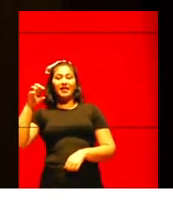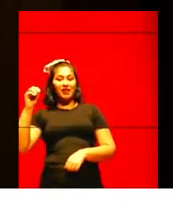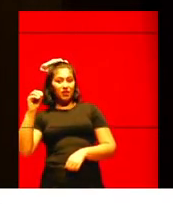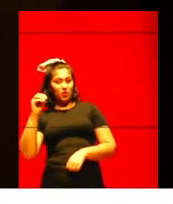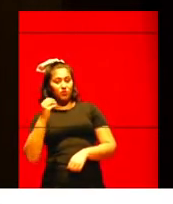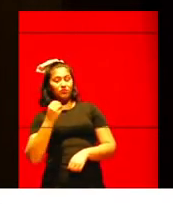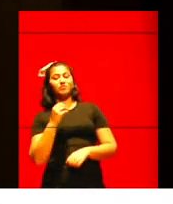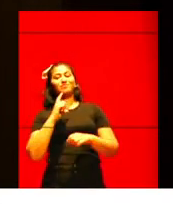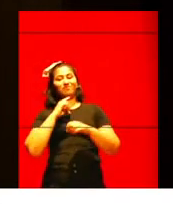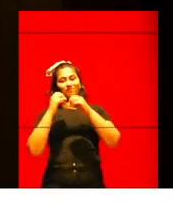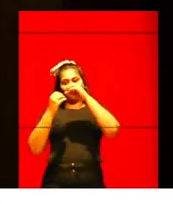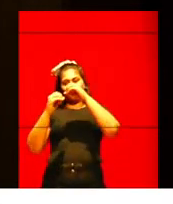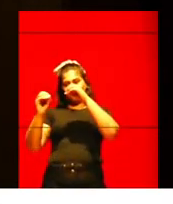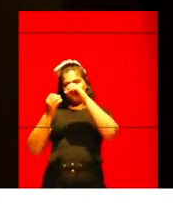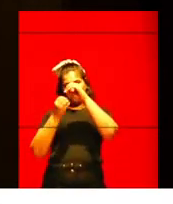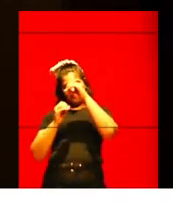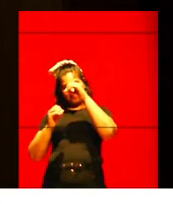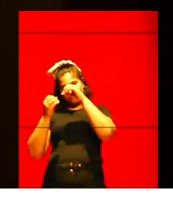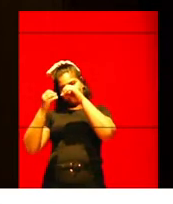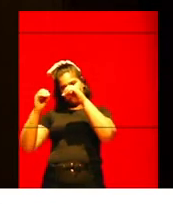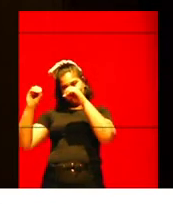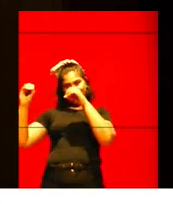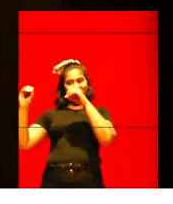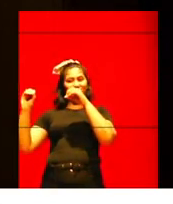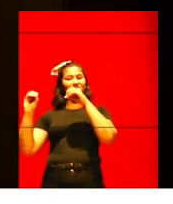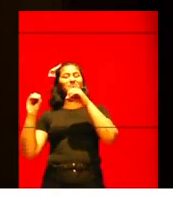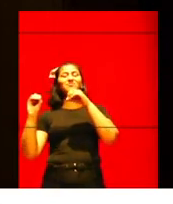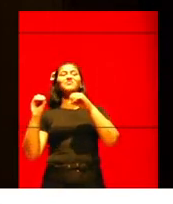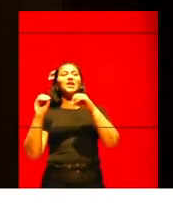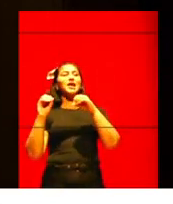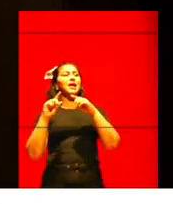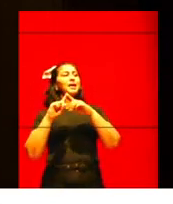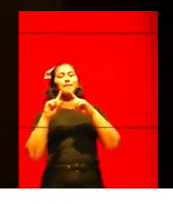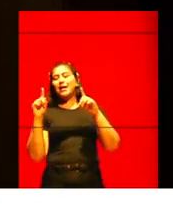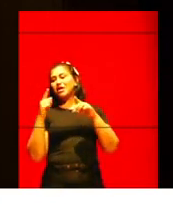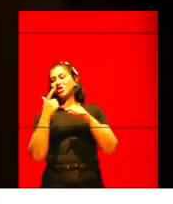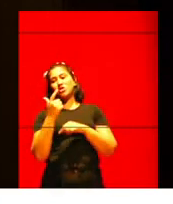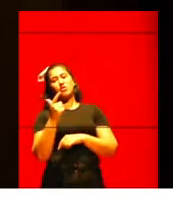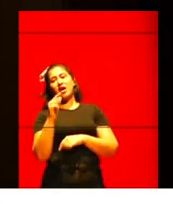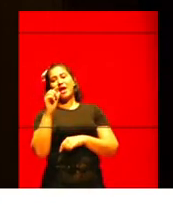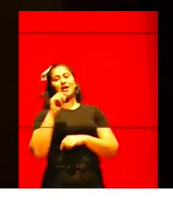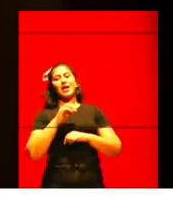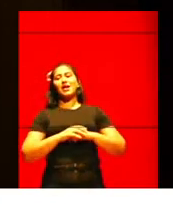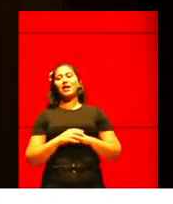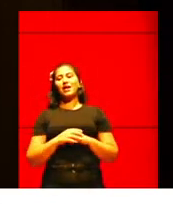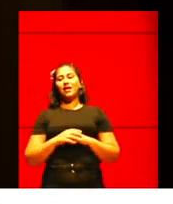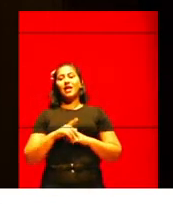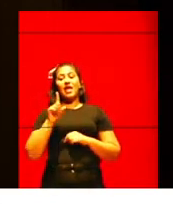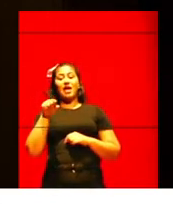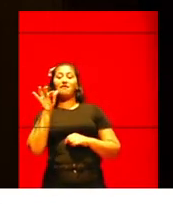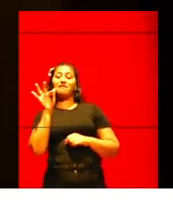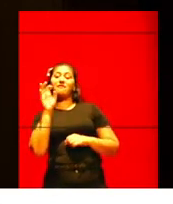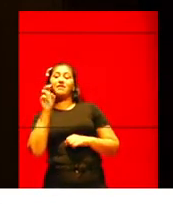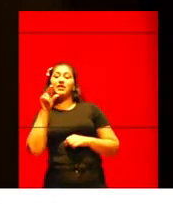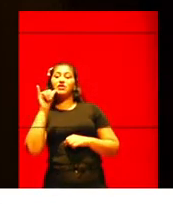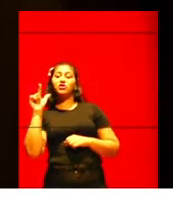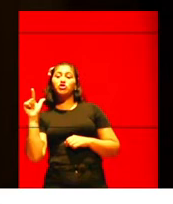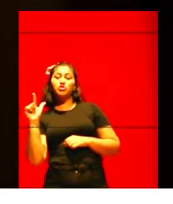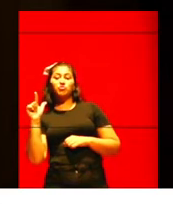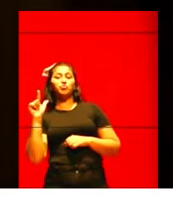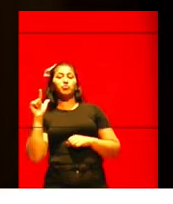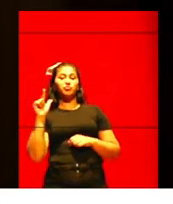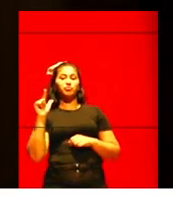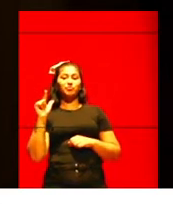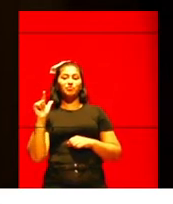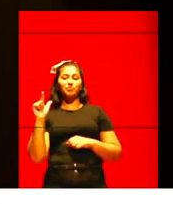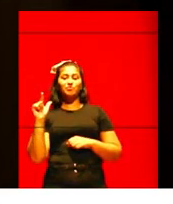como ramificação. Se ele tá como ramificação, ele não é mais benzeno e ele é fenil. Tá bom? Então,